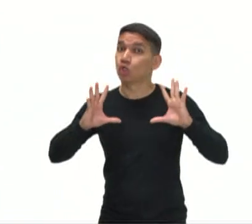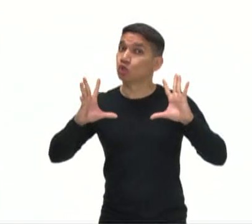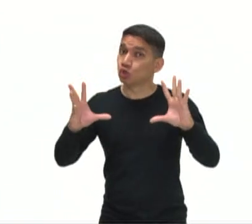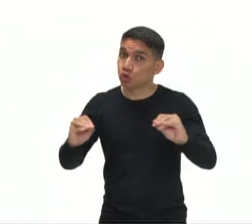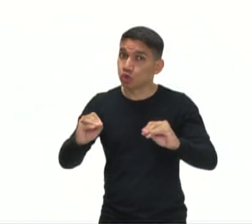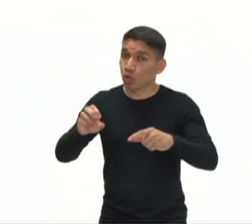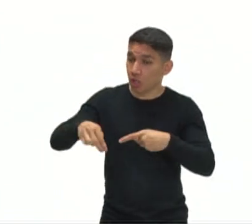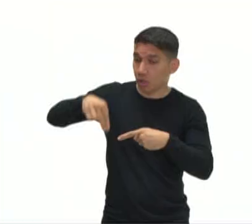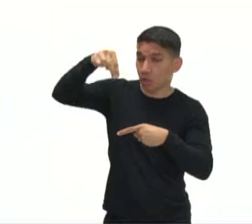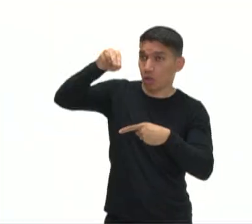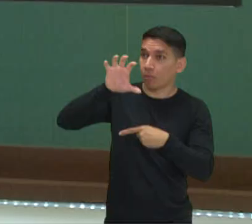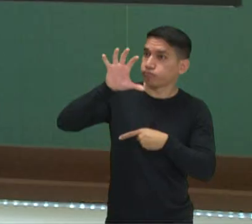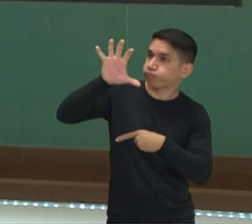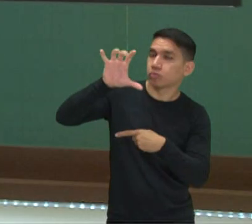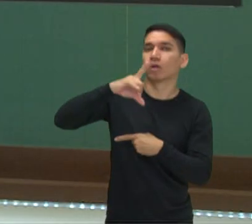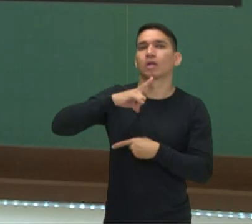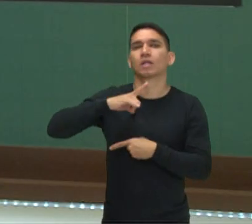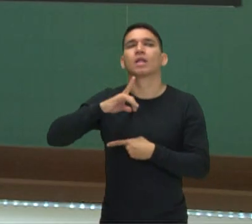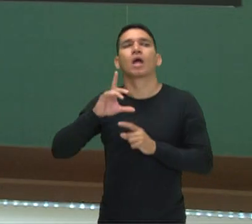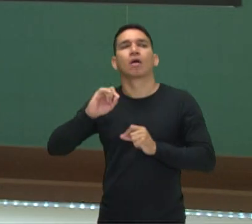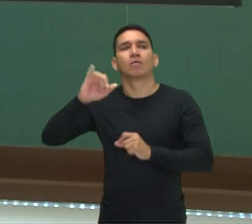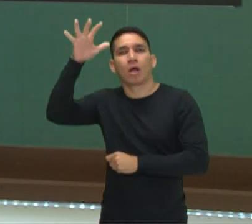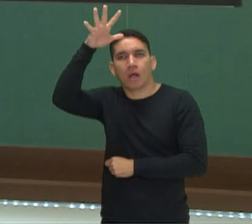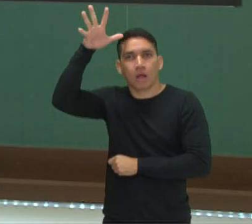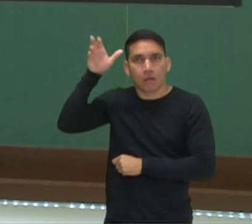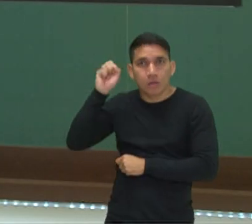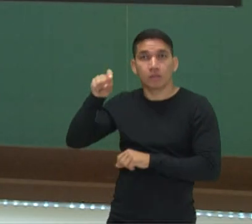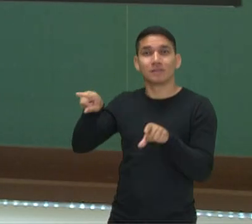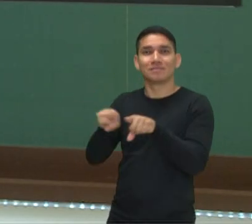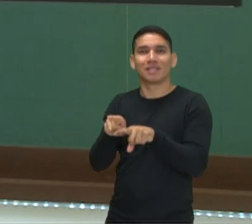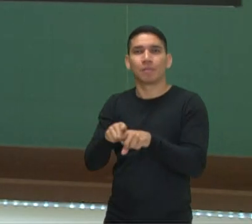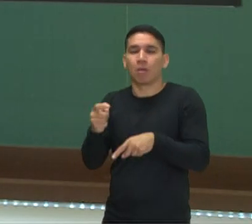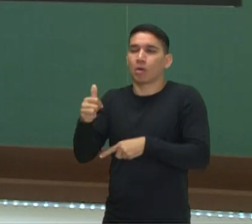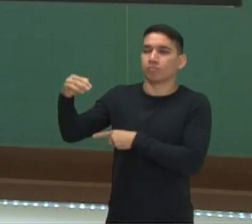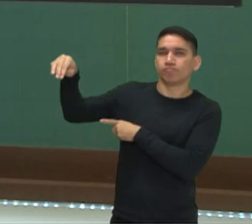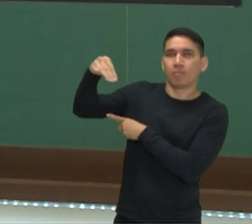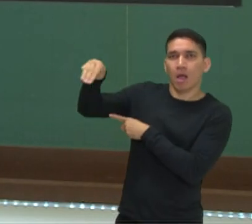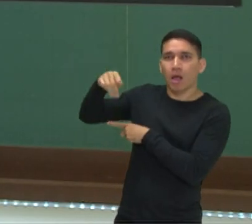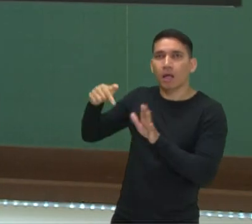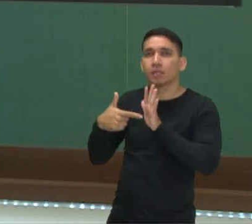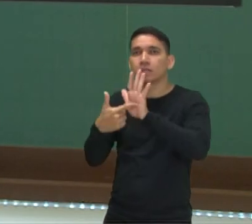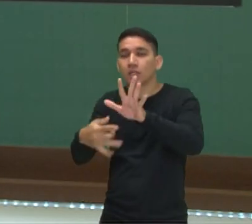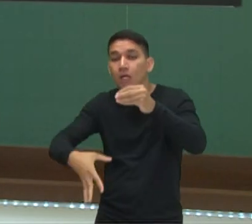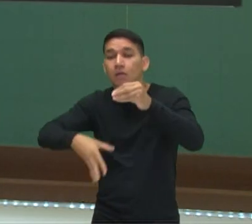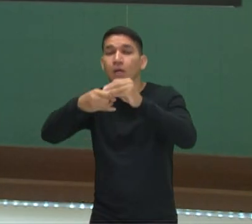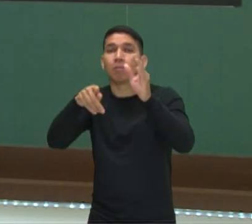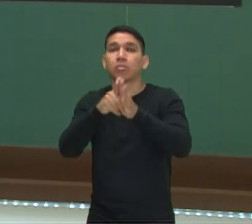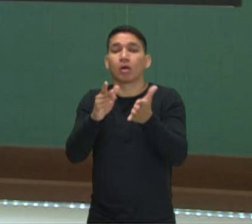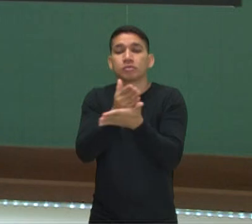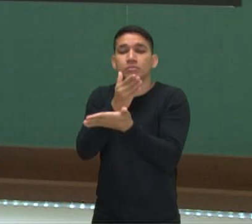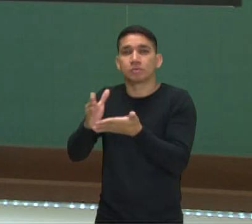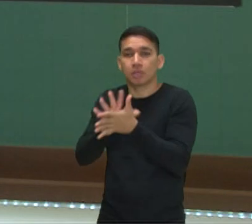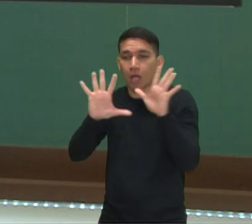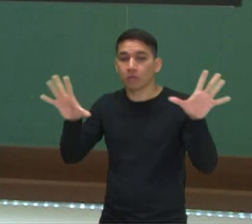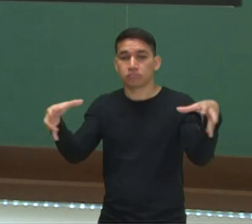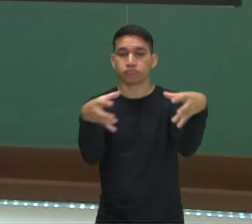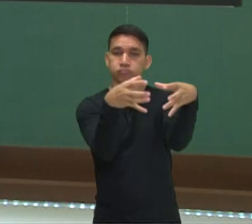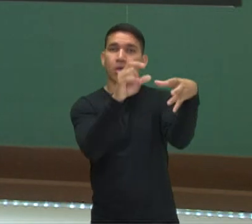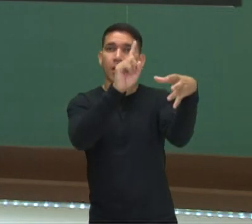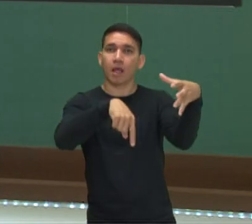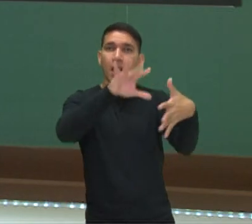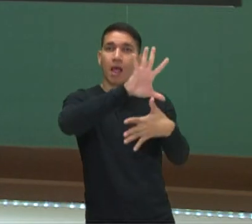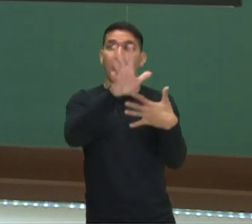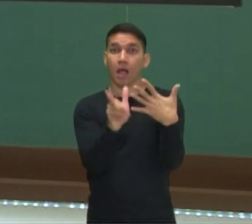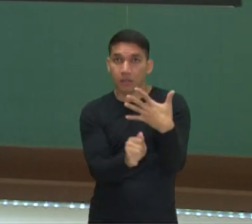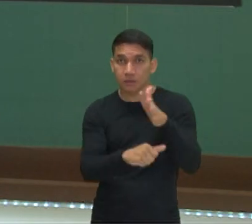região norte, o Mato Grosso aqui e parte do Maranhão pertencem a essa divisão chamada de Amazônia Legal,